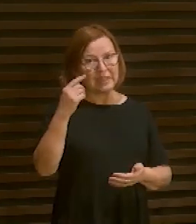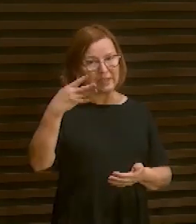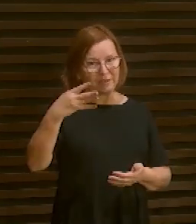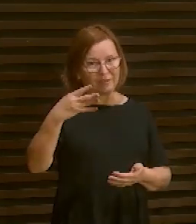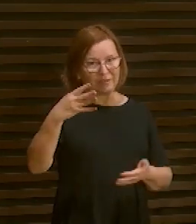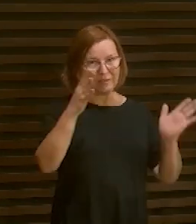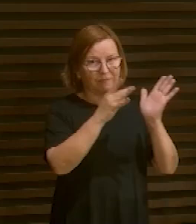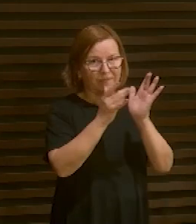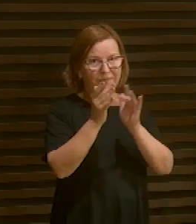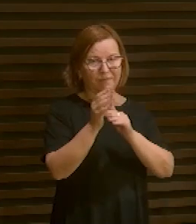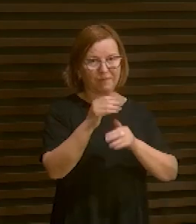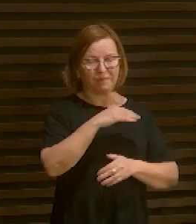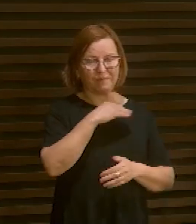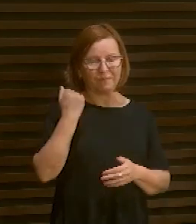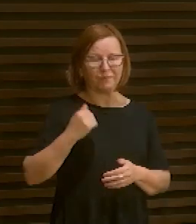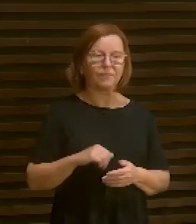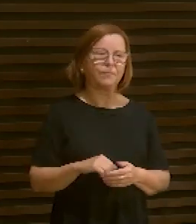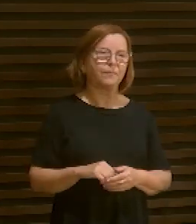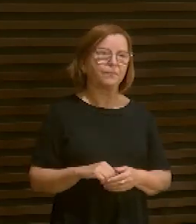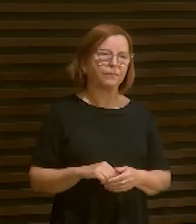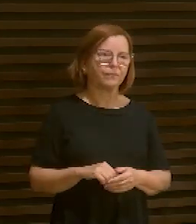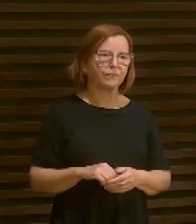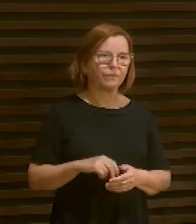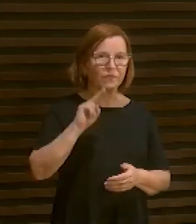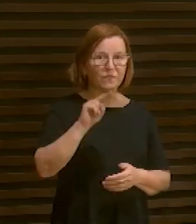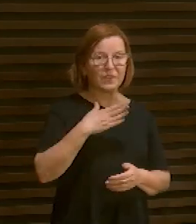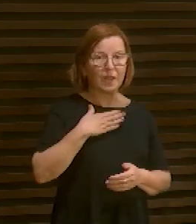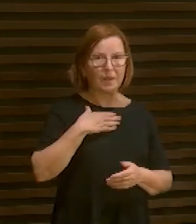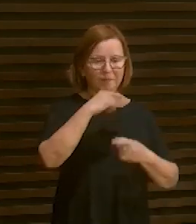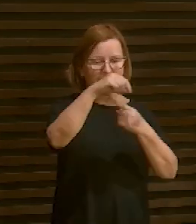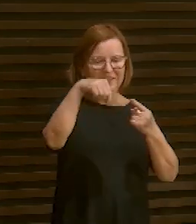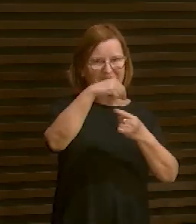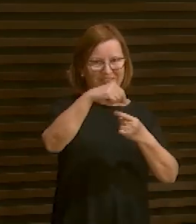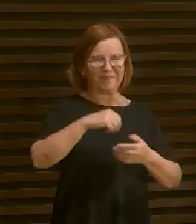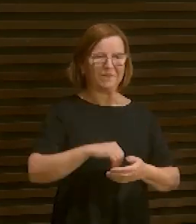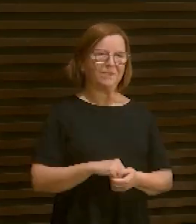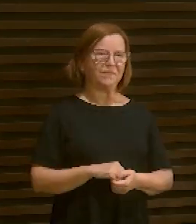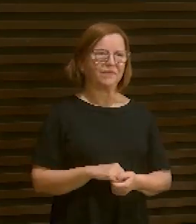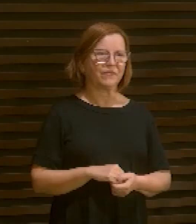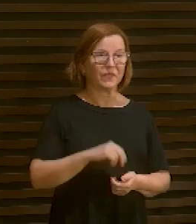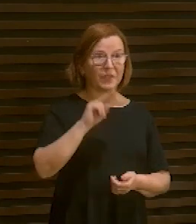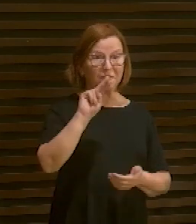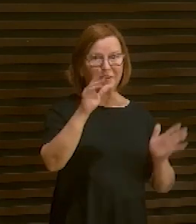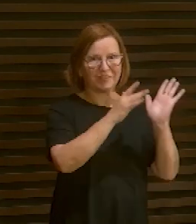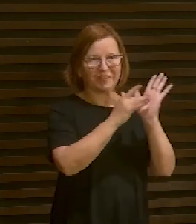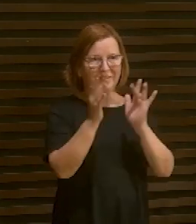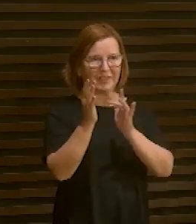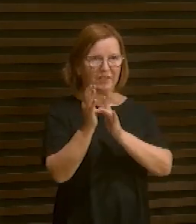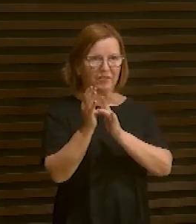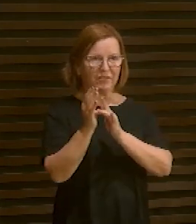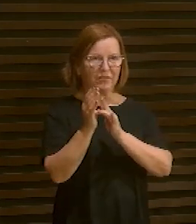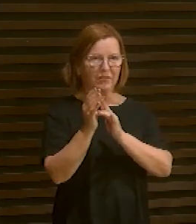Então eu vejo aqui a minha santificação. Eu vejo Jesus não